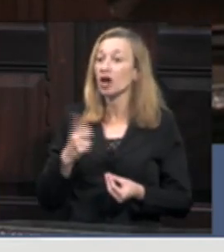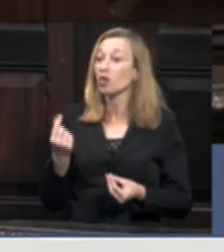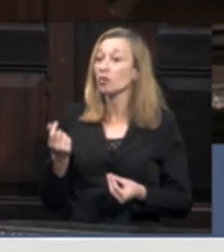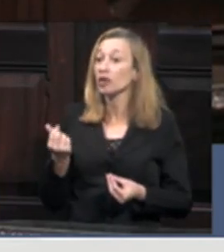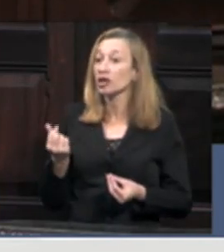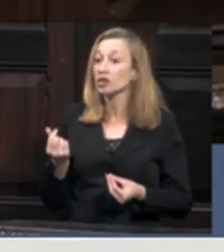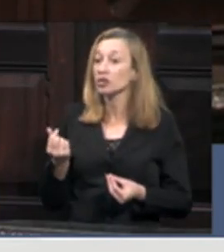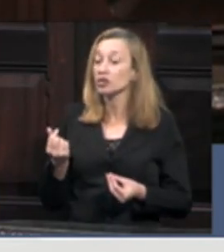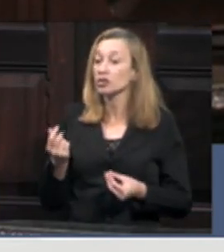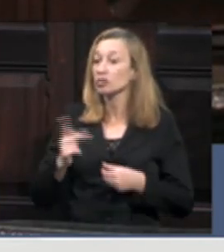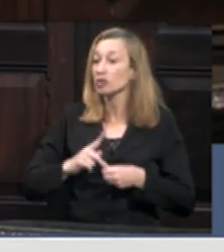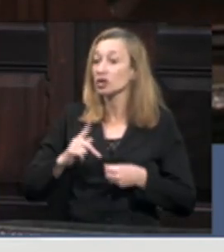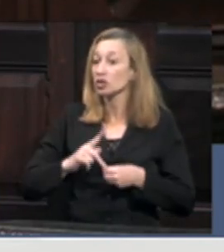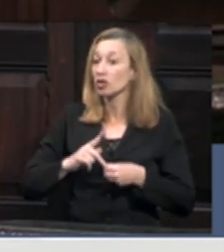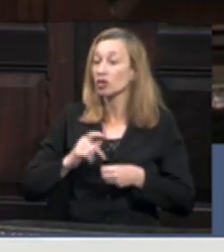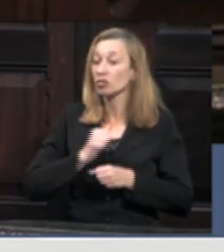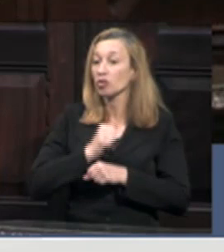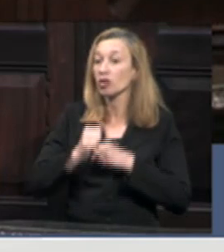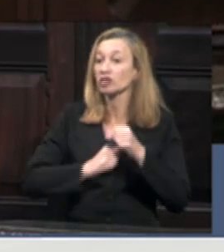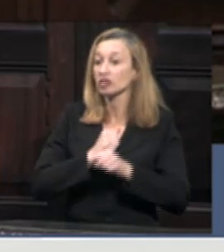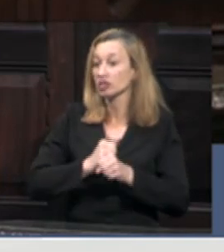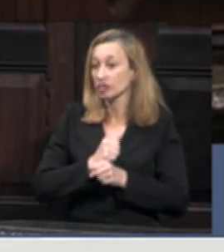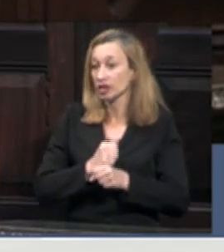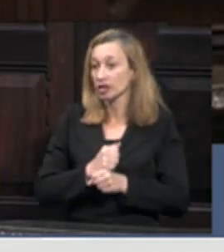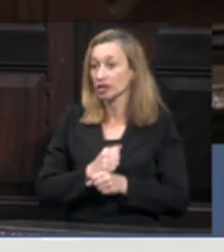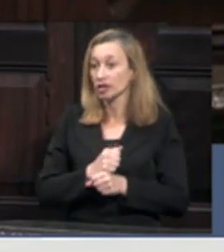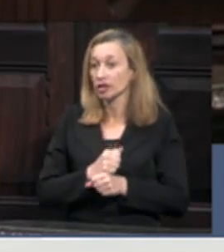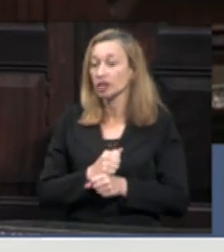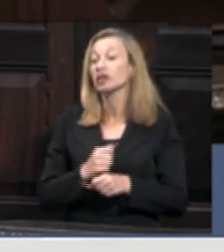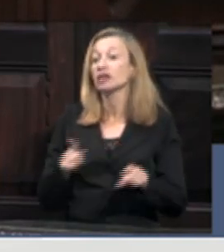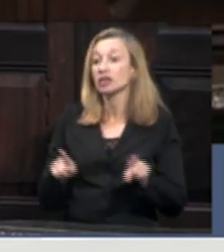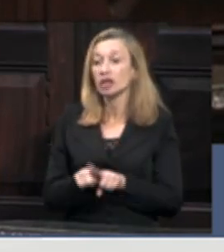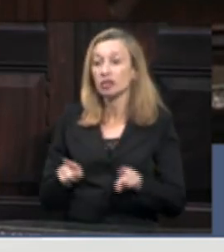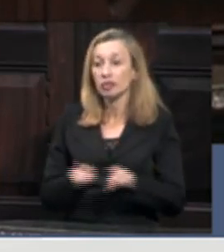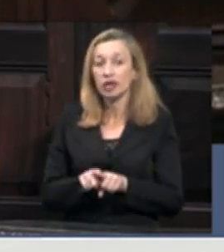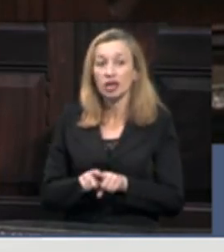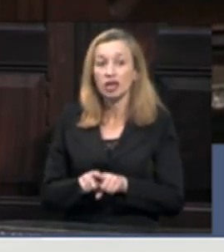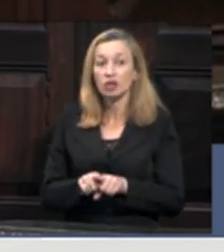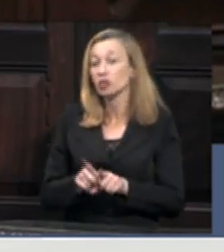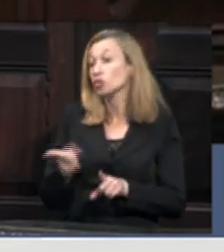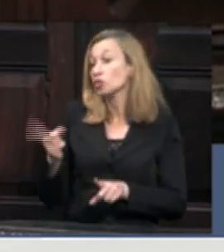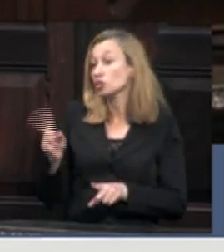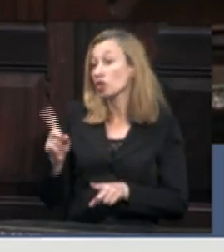petróleo. E muito menos a flutuação do dólar.